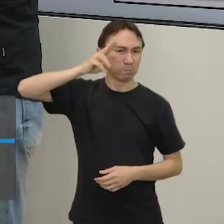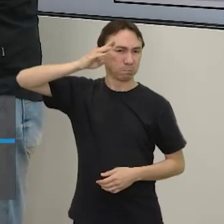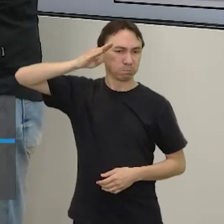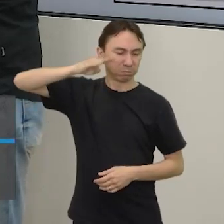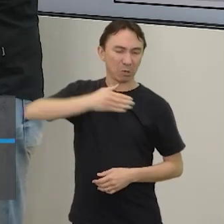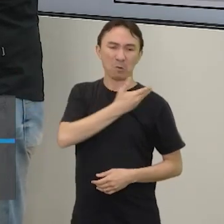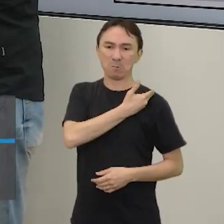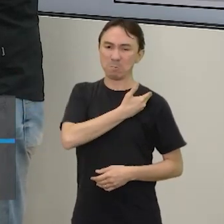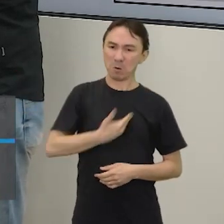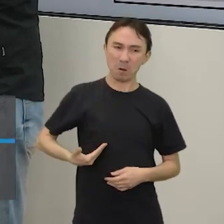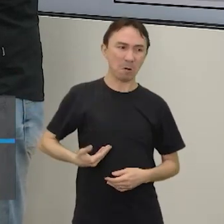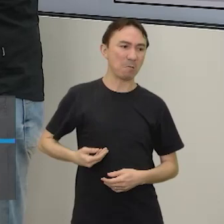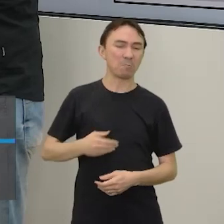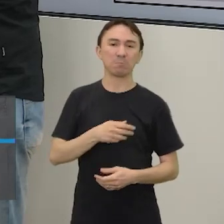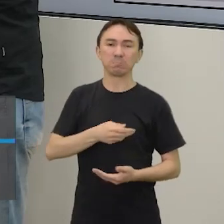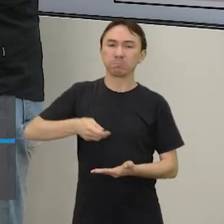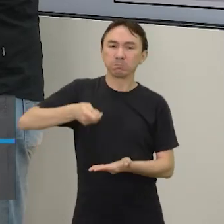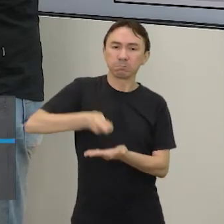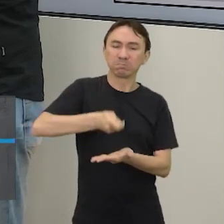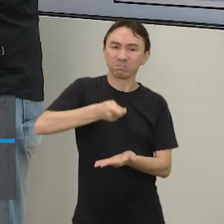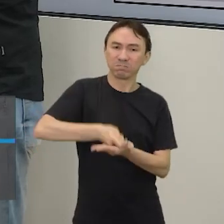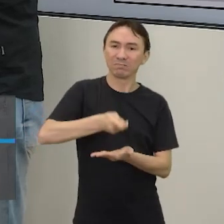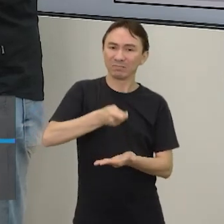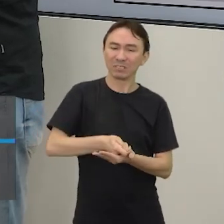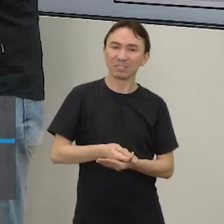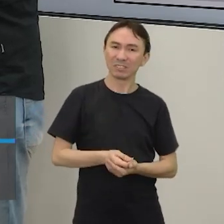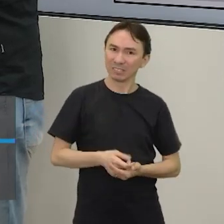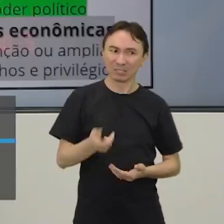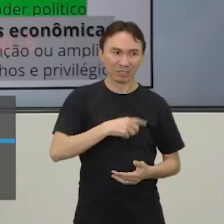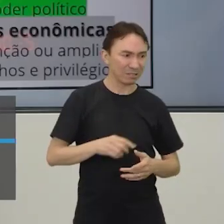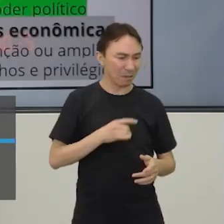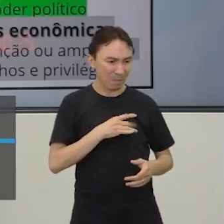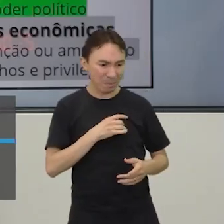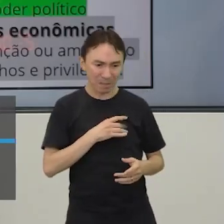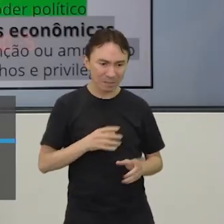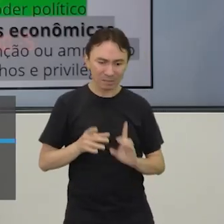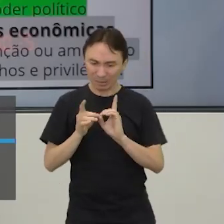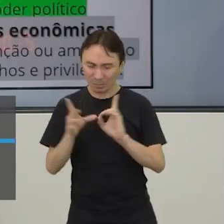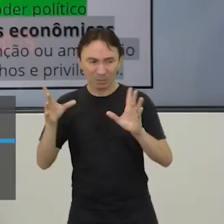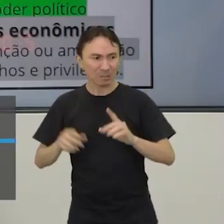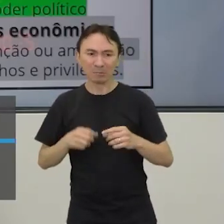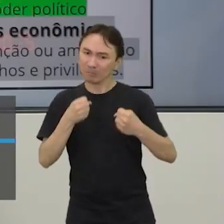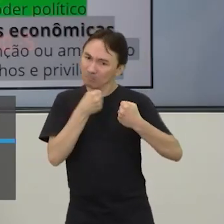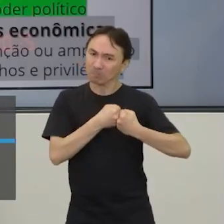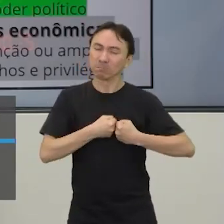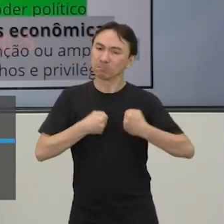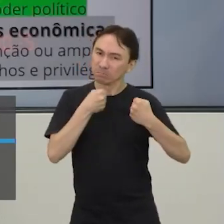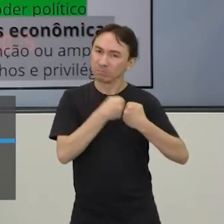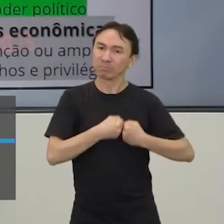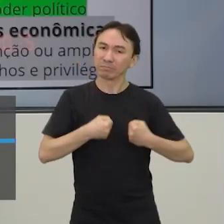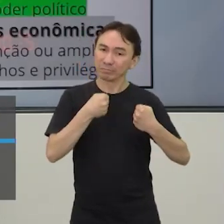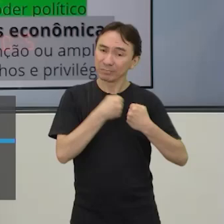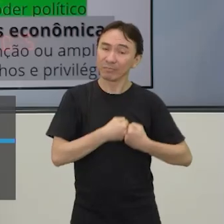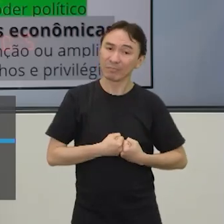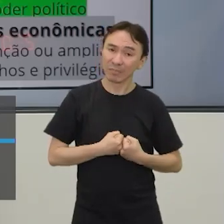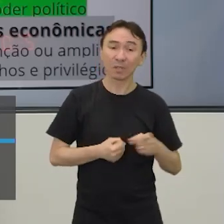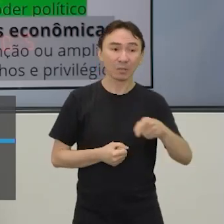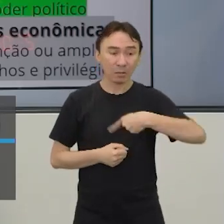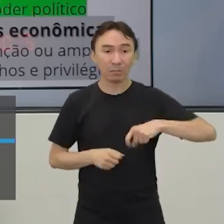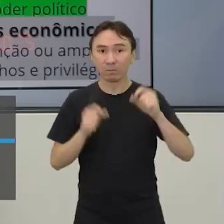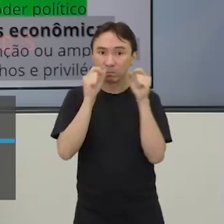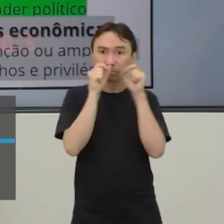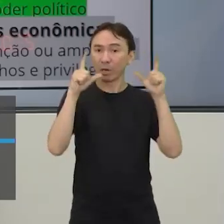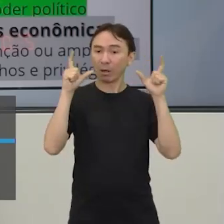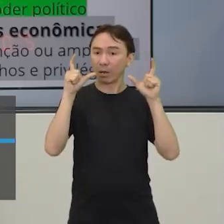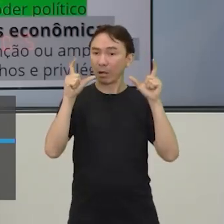como aquela coisa que a gente tem que defender a todo custo. Pois é. Isso acaba nos servindo de alerta que, uma vez que